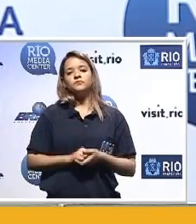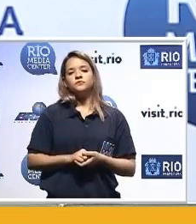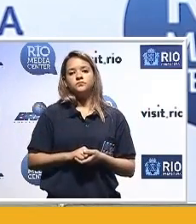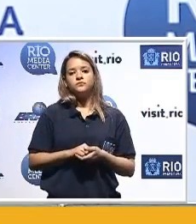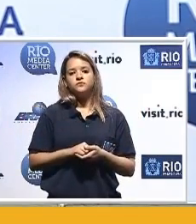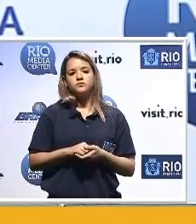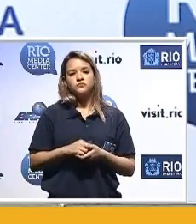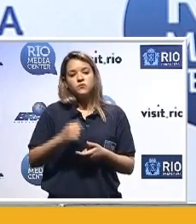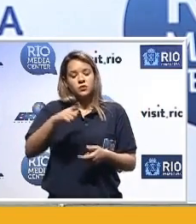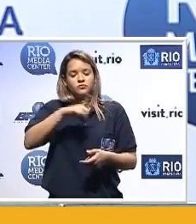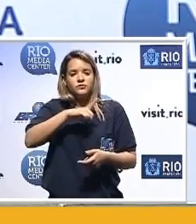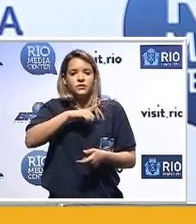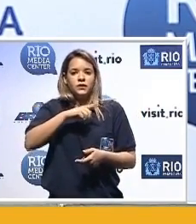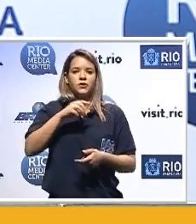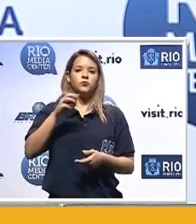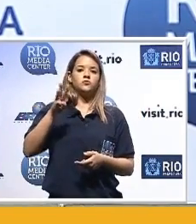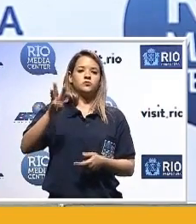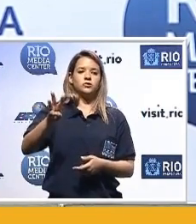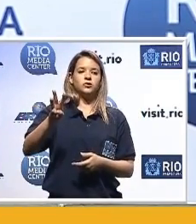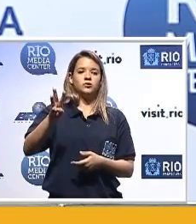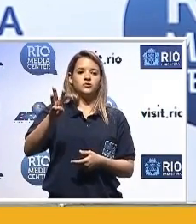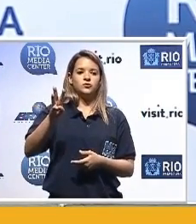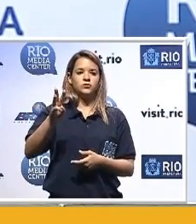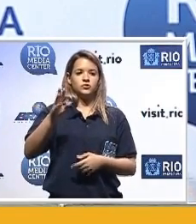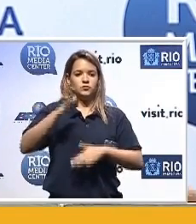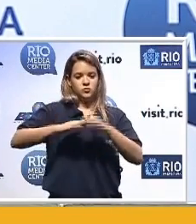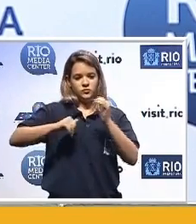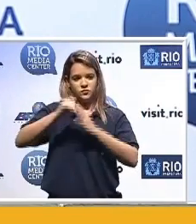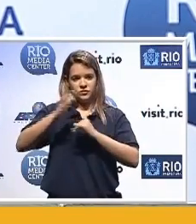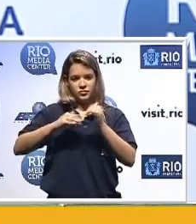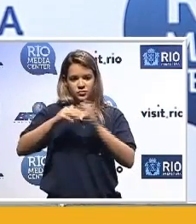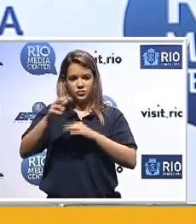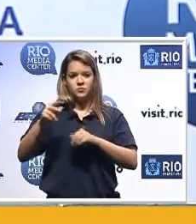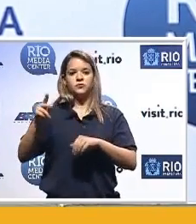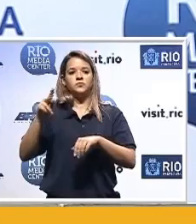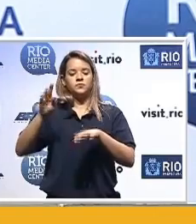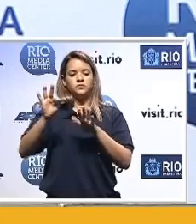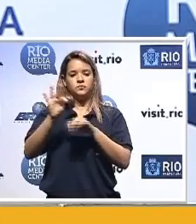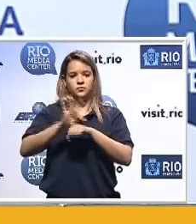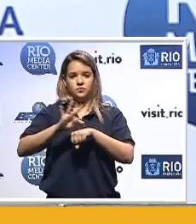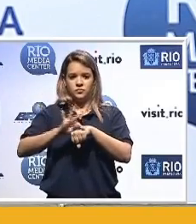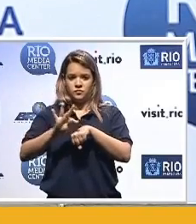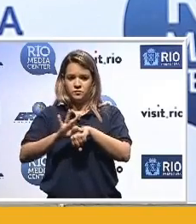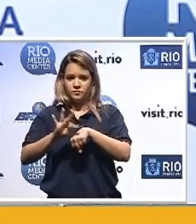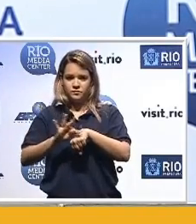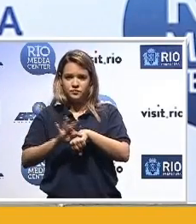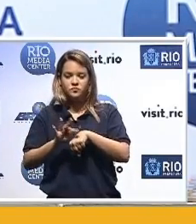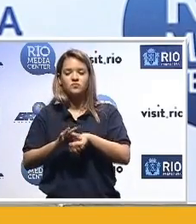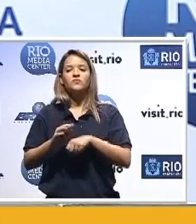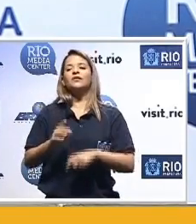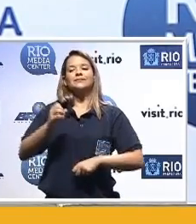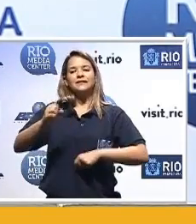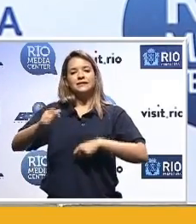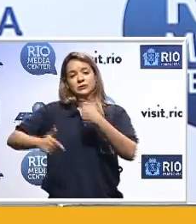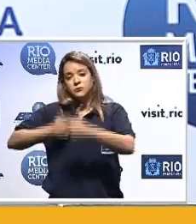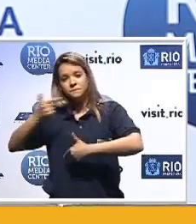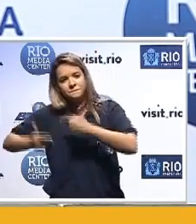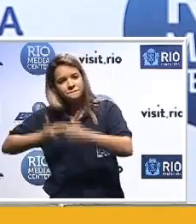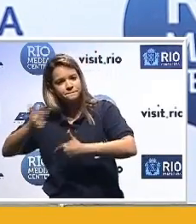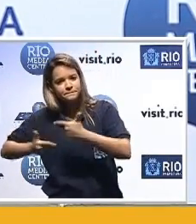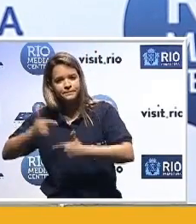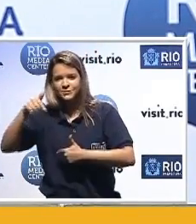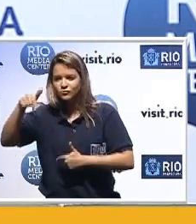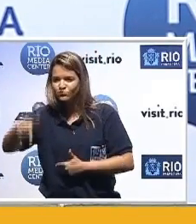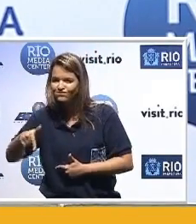técnicos trabalhando fortemente nessa questão. O Lumers, pela experiência que